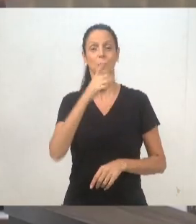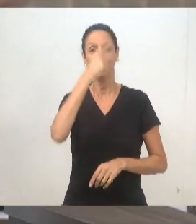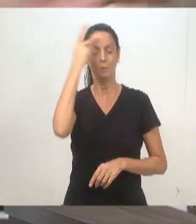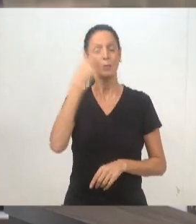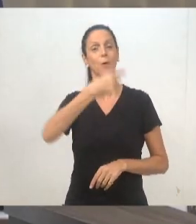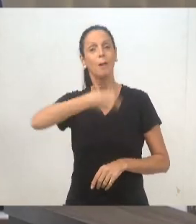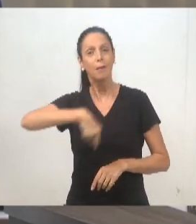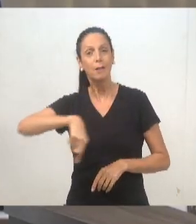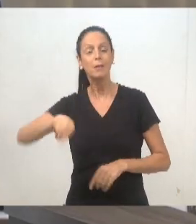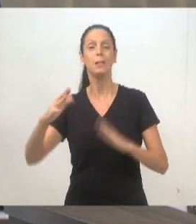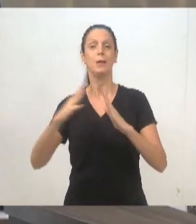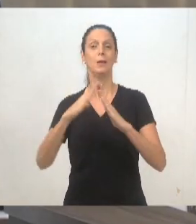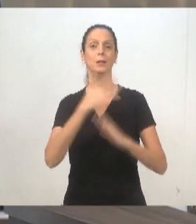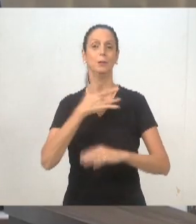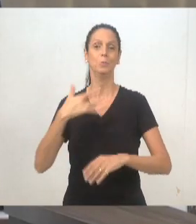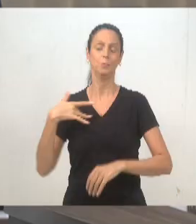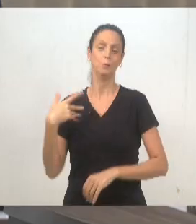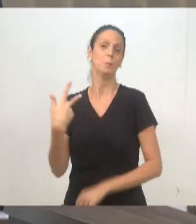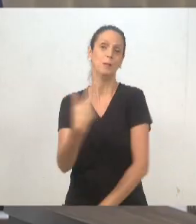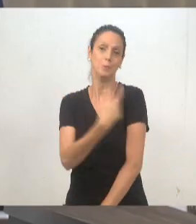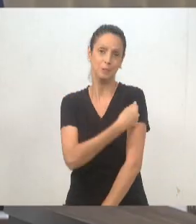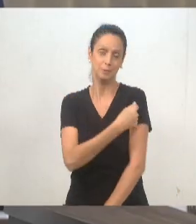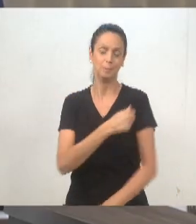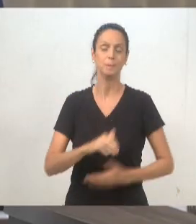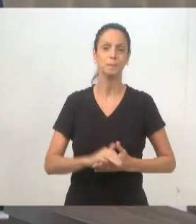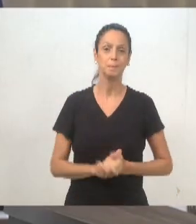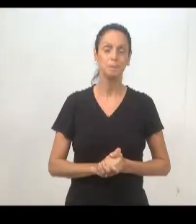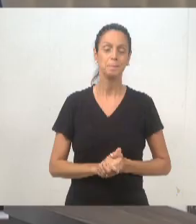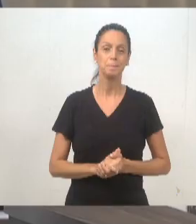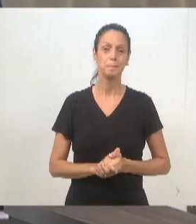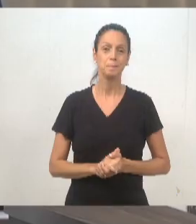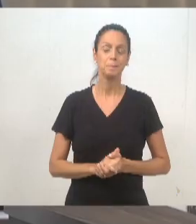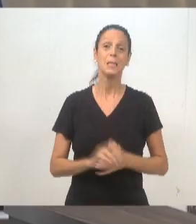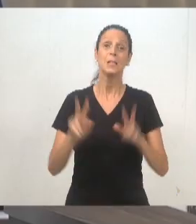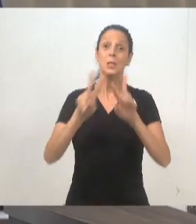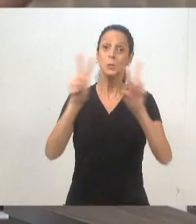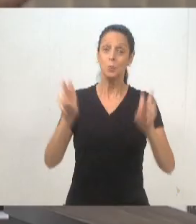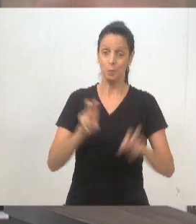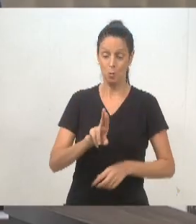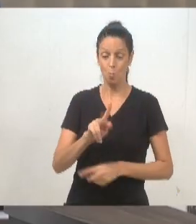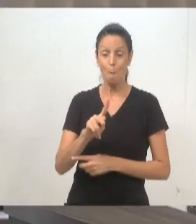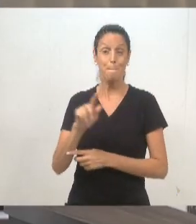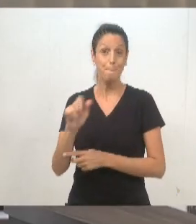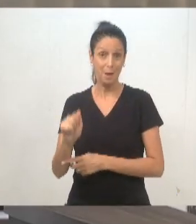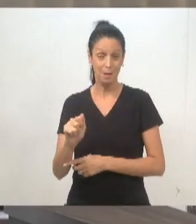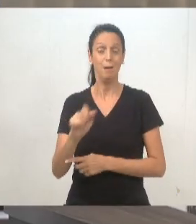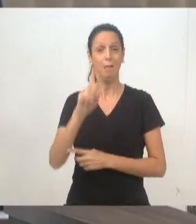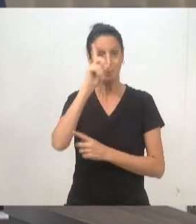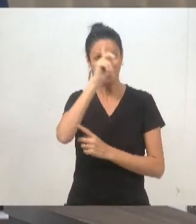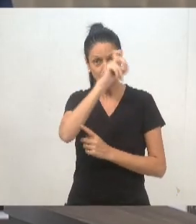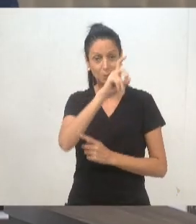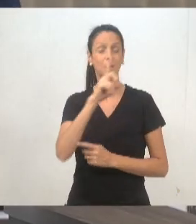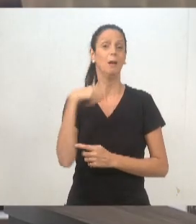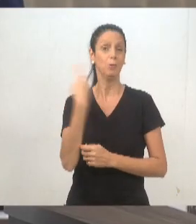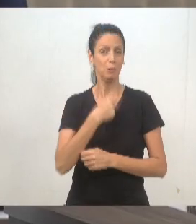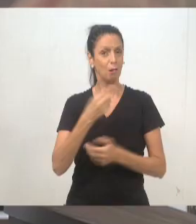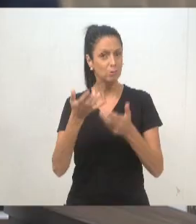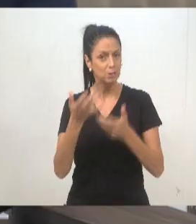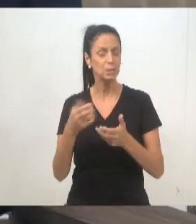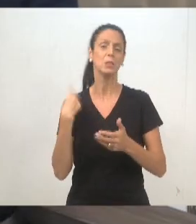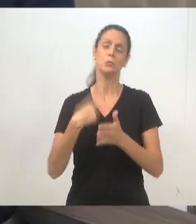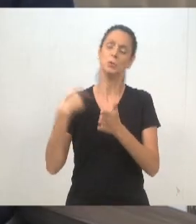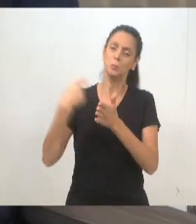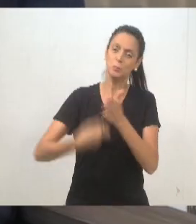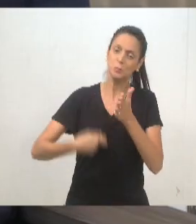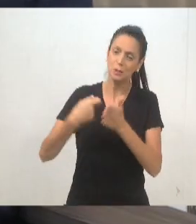né, buscarem se vacinar. Mas queria falar sobre as UPAs, algo que a gente já vem há muito tempo defendendo aqui nesta casa. O Partido dos Trabalhadores